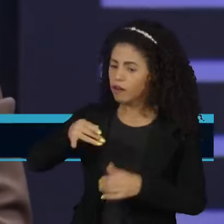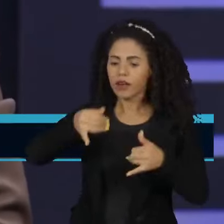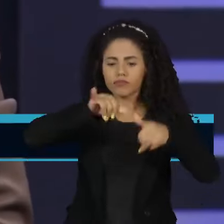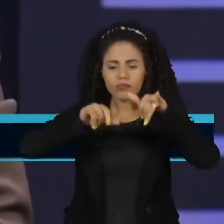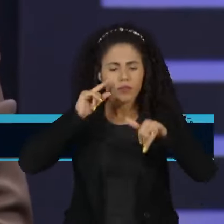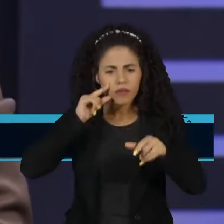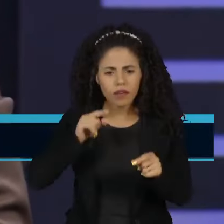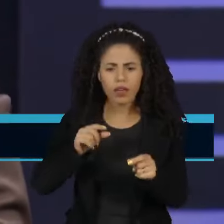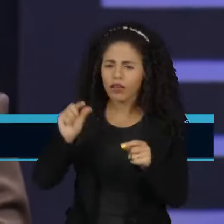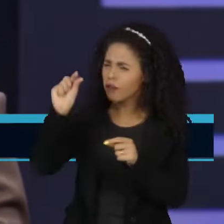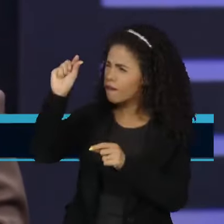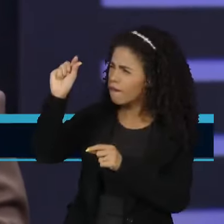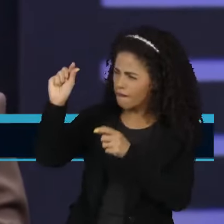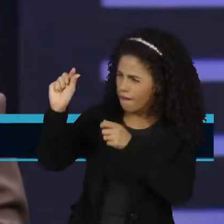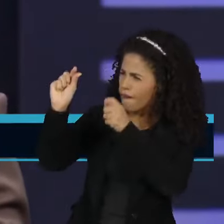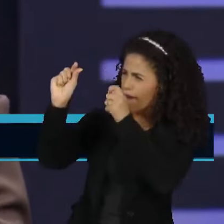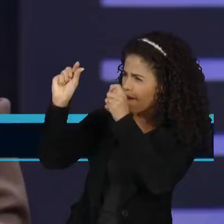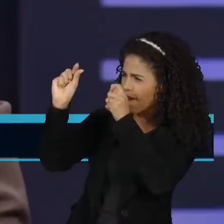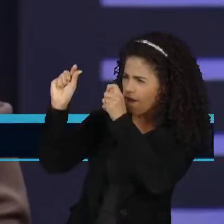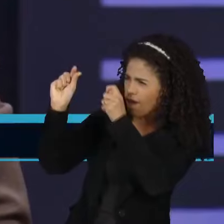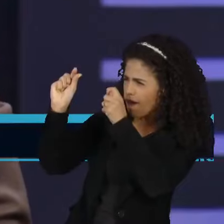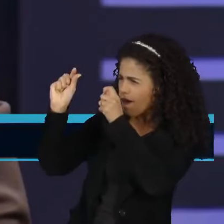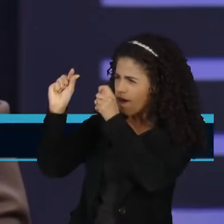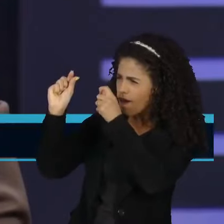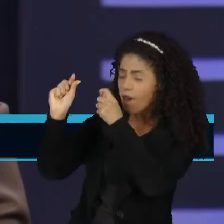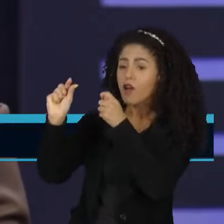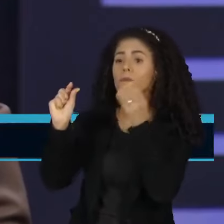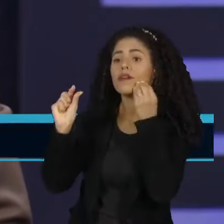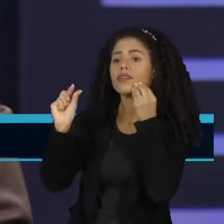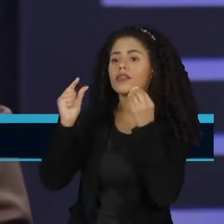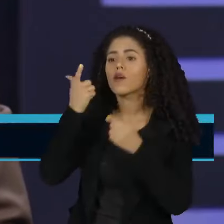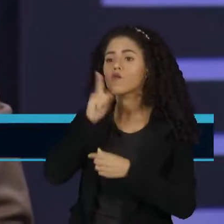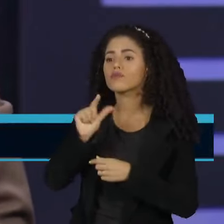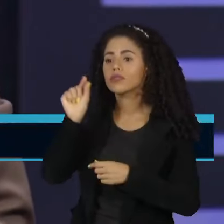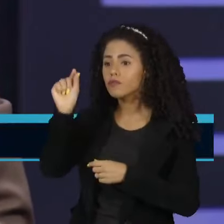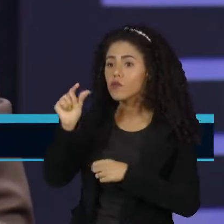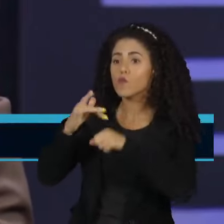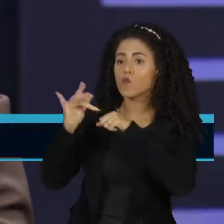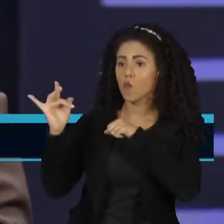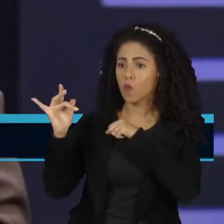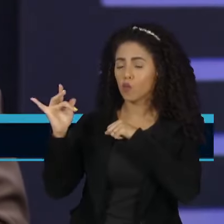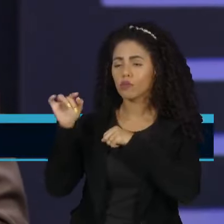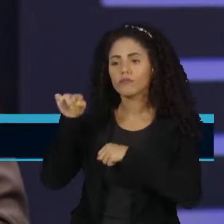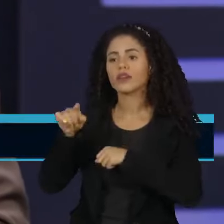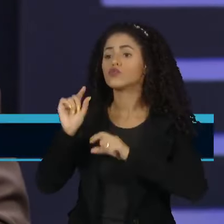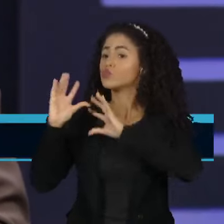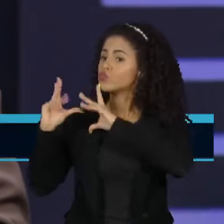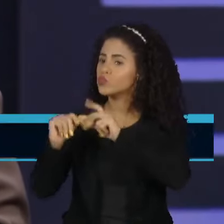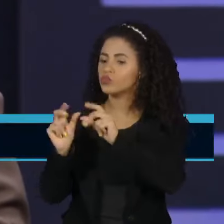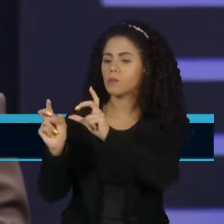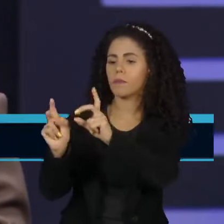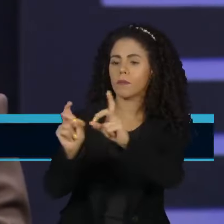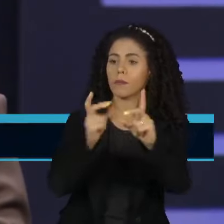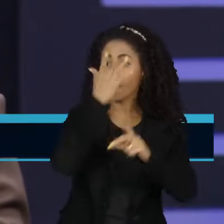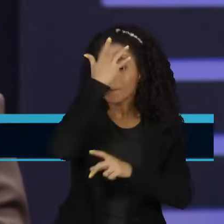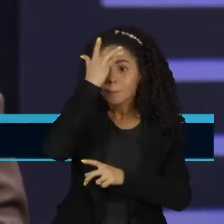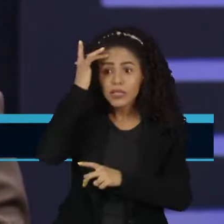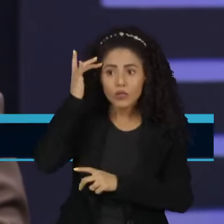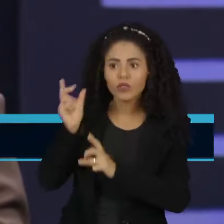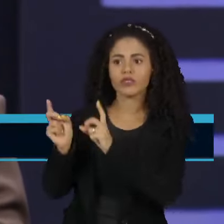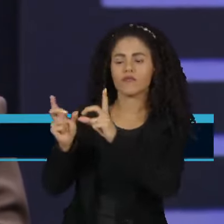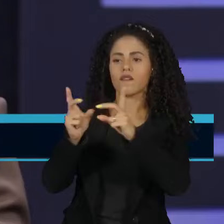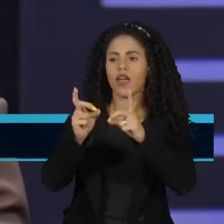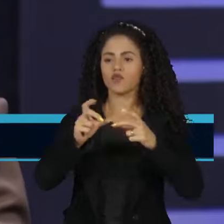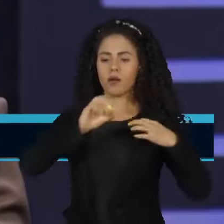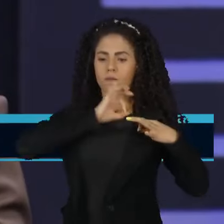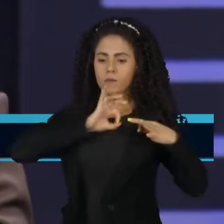o ideal era conseguir uma rastreabilidade de fato de todo vendedor de ouro, de toda joalheria, mas